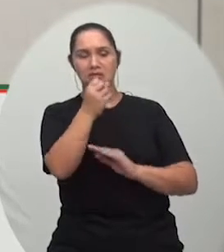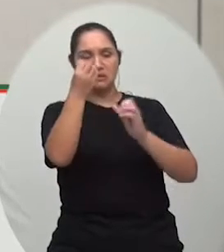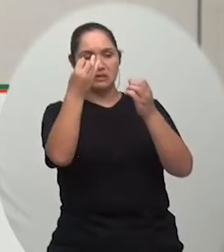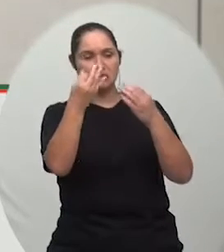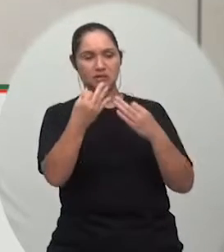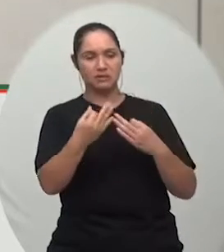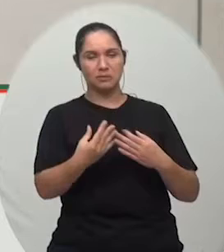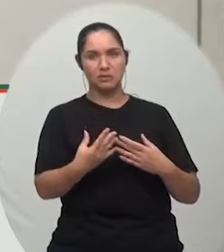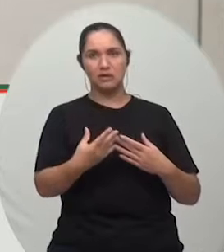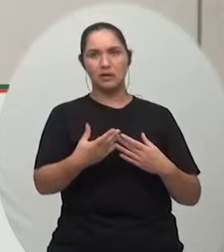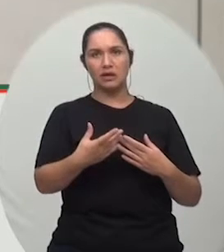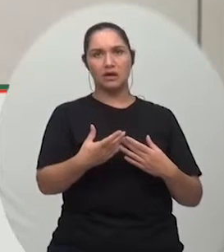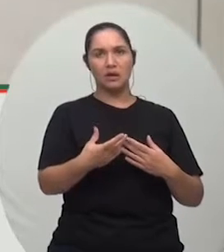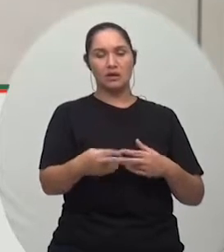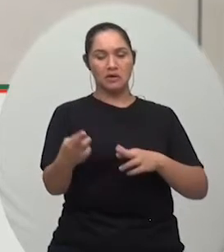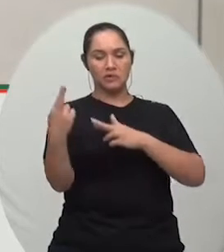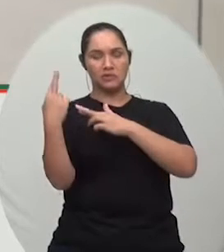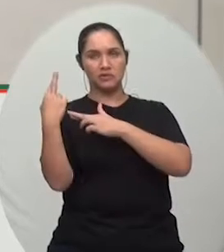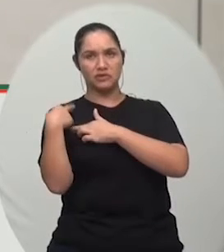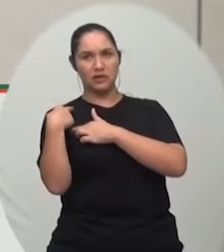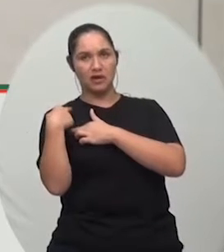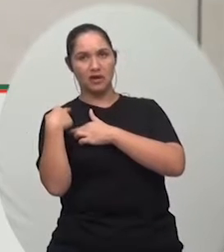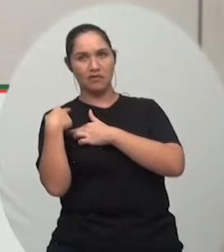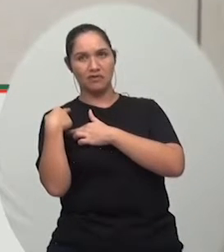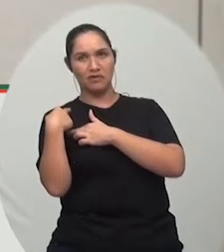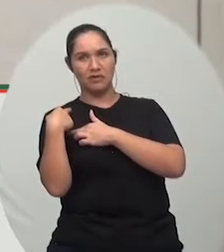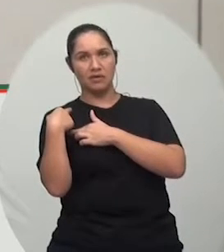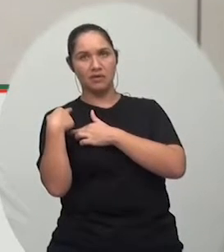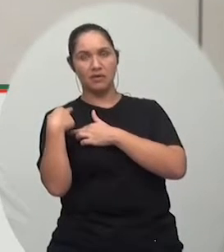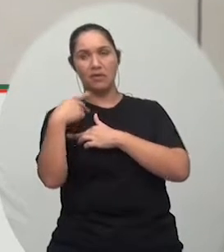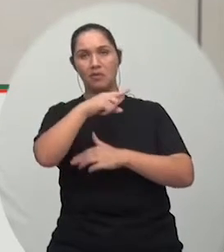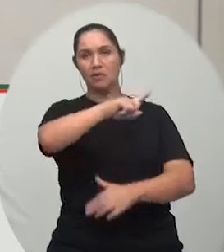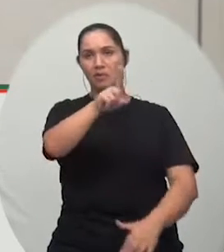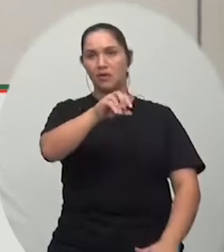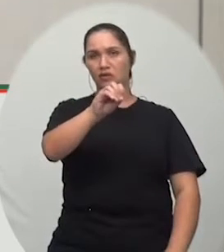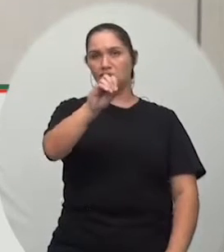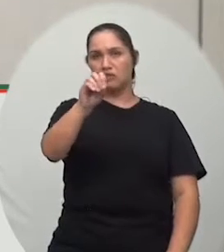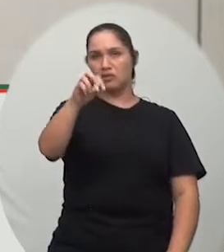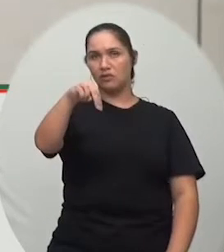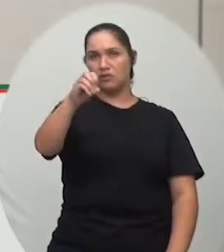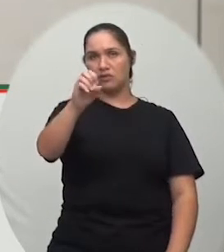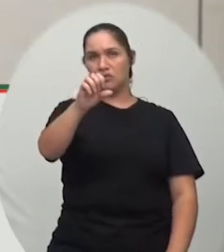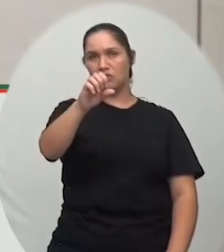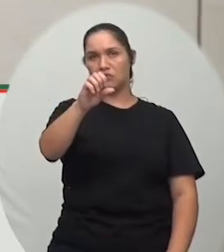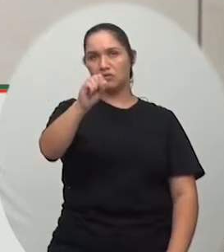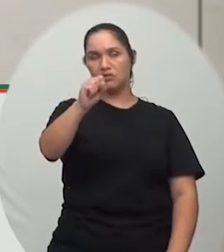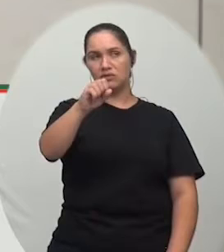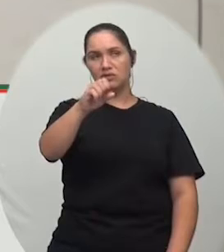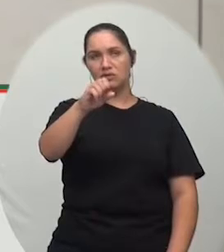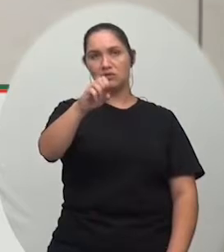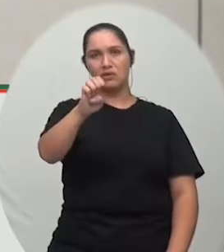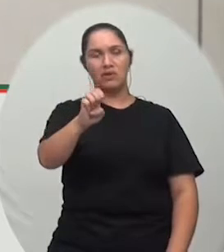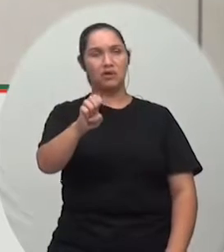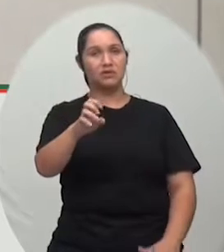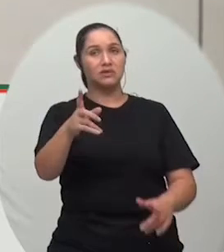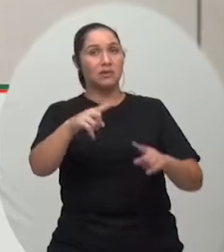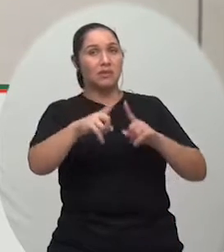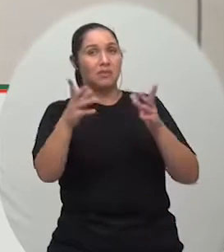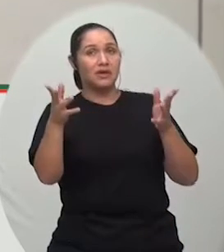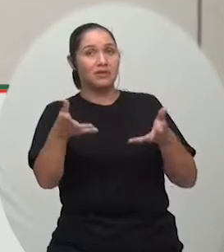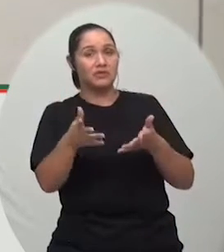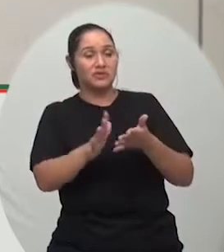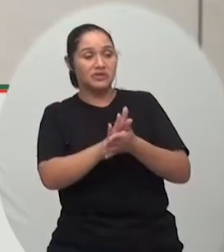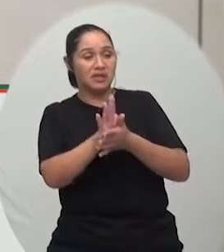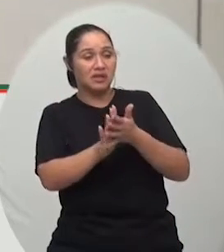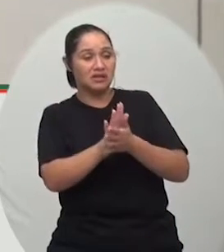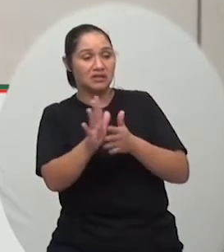vai cuidar do bem-estar e quem vai cuidar das zoonoses, propriamente dito, se ele não for colocado em prática. É mais uma lei que vai ficar